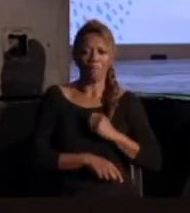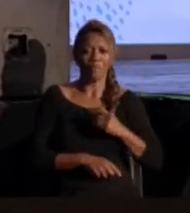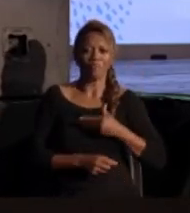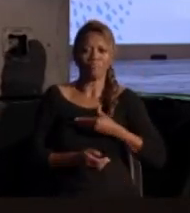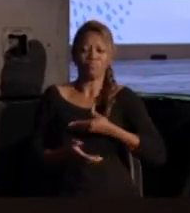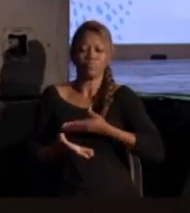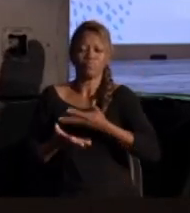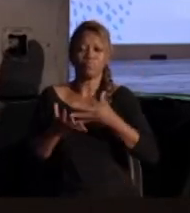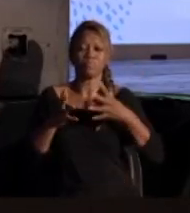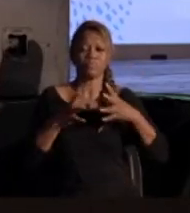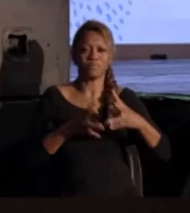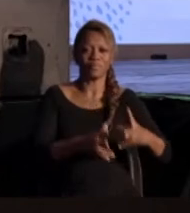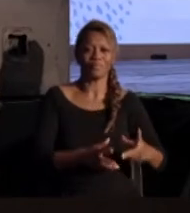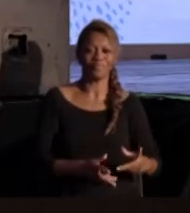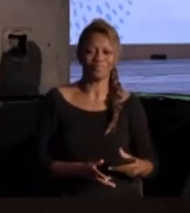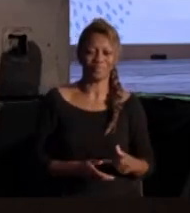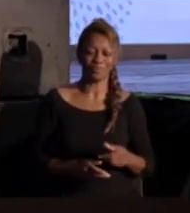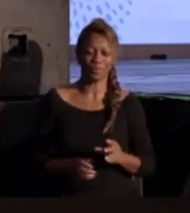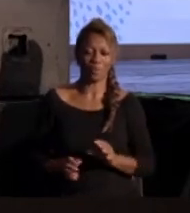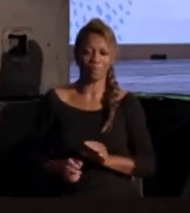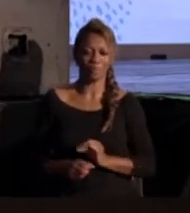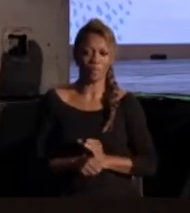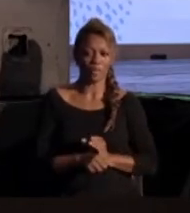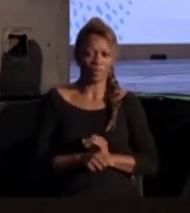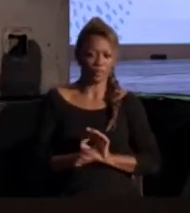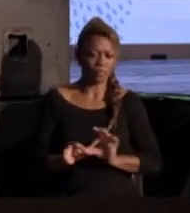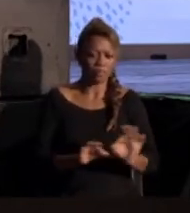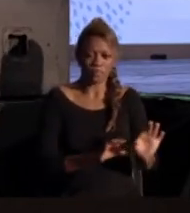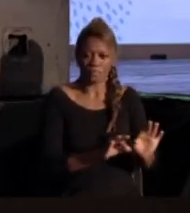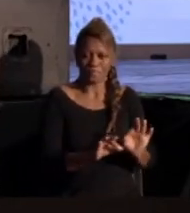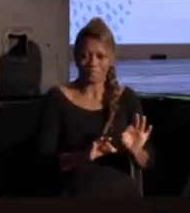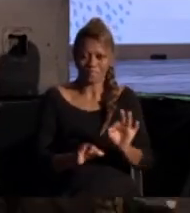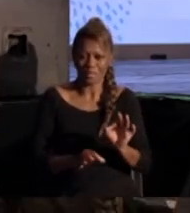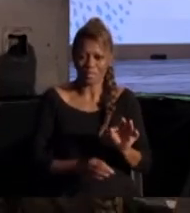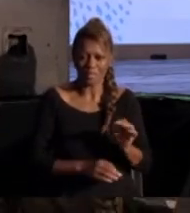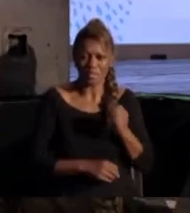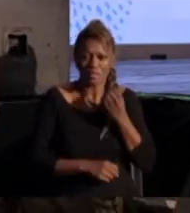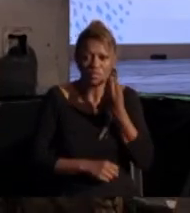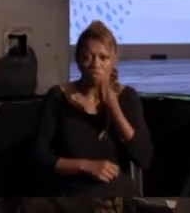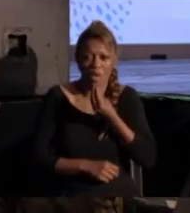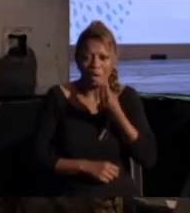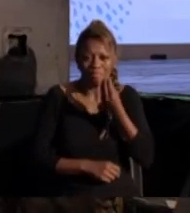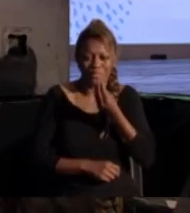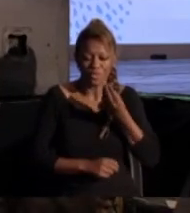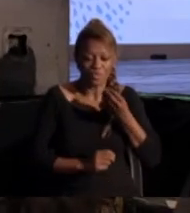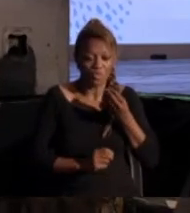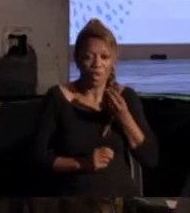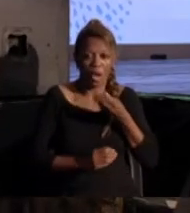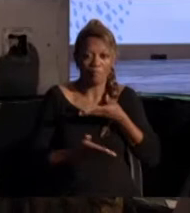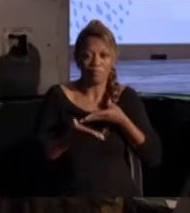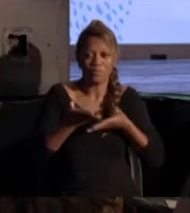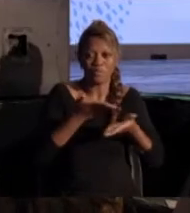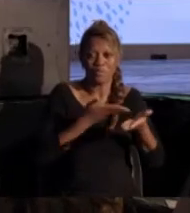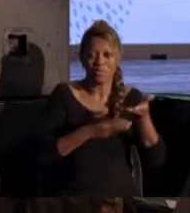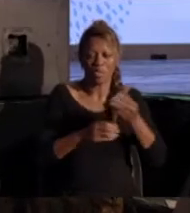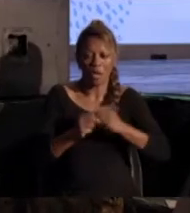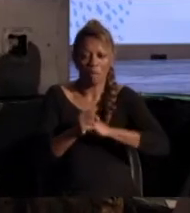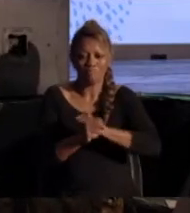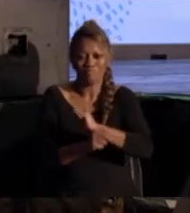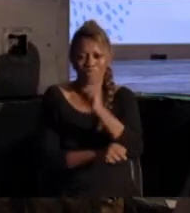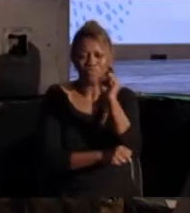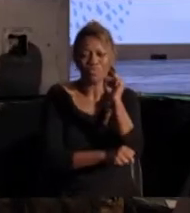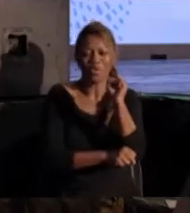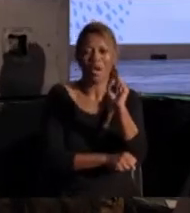aqui, um afeto estruturante, a boca como uma ferramenta de acesso ao mundo, Oxum e Yara,